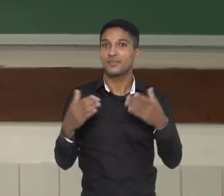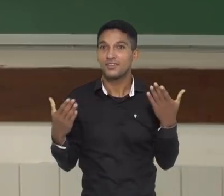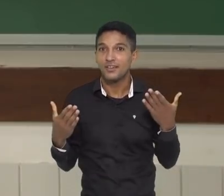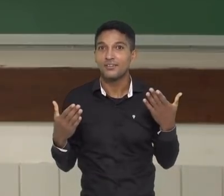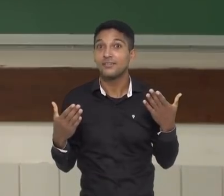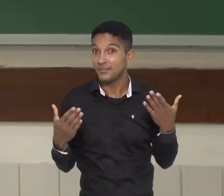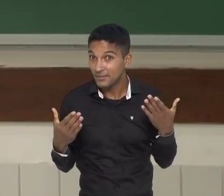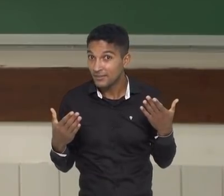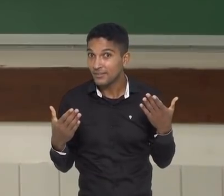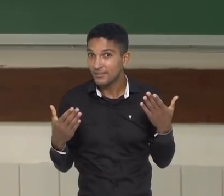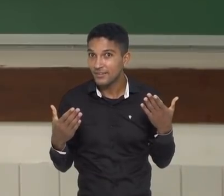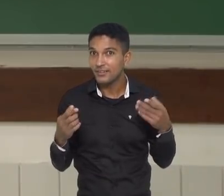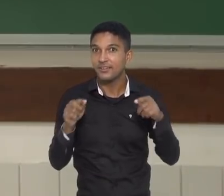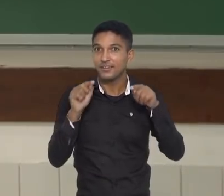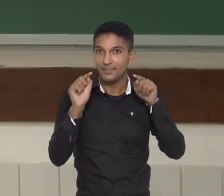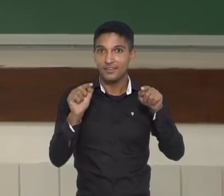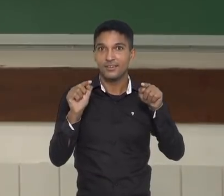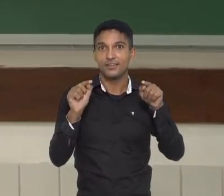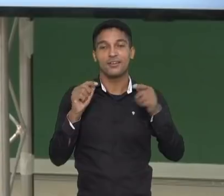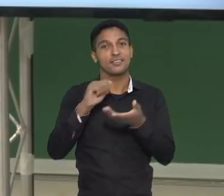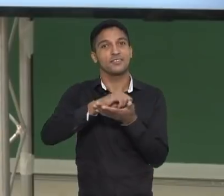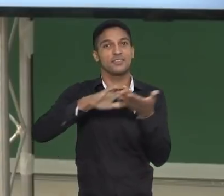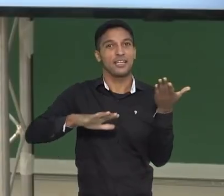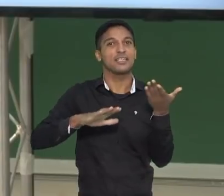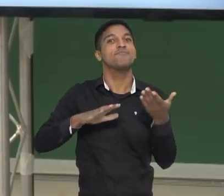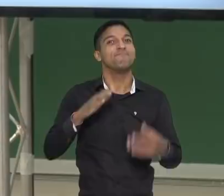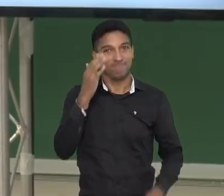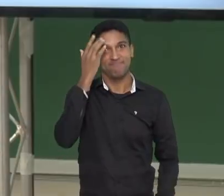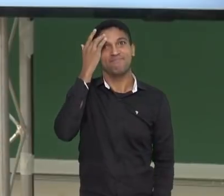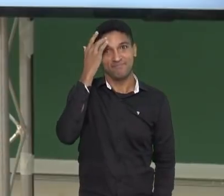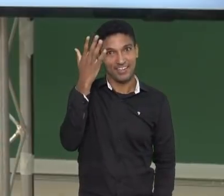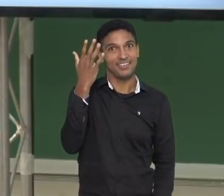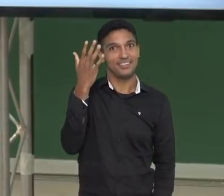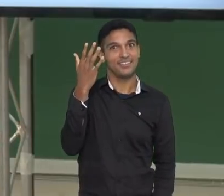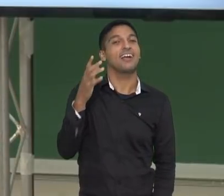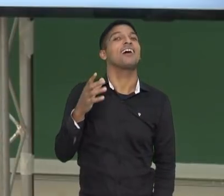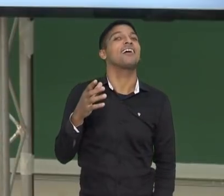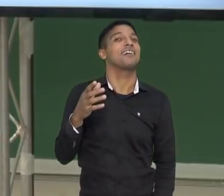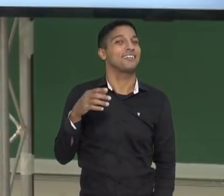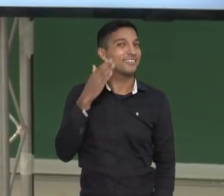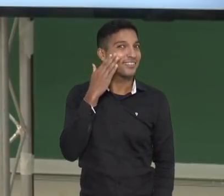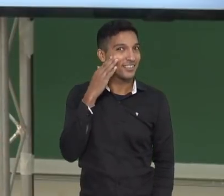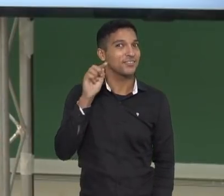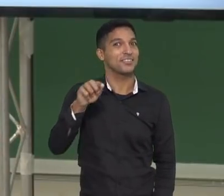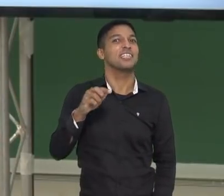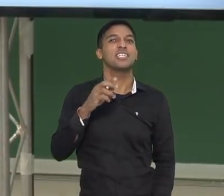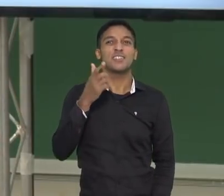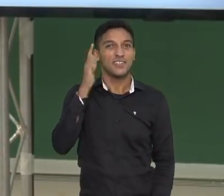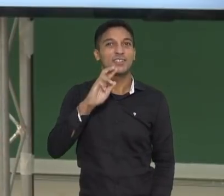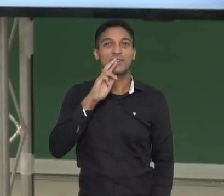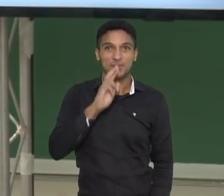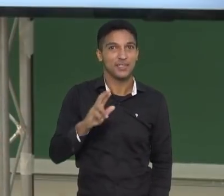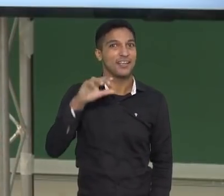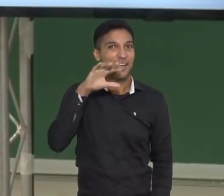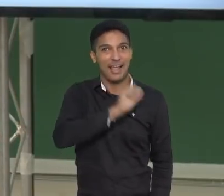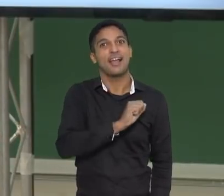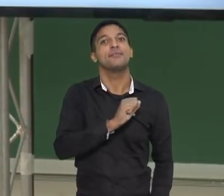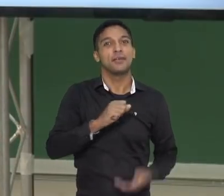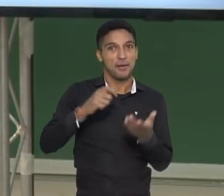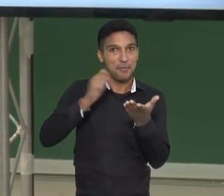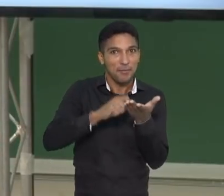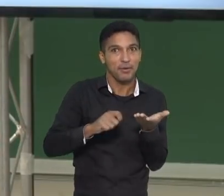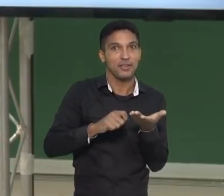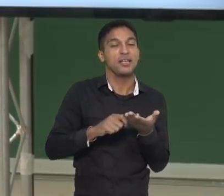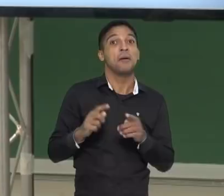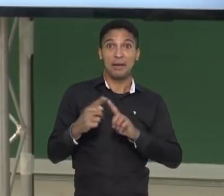E aí, pessoal, esse exercício está muito fácil, né? Aposto que vocês fizeram rapidinho aí, menos quem